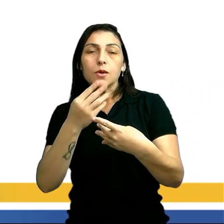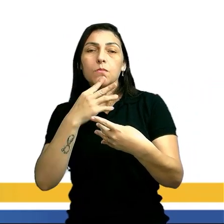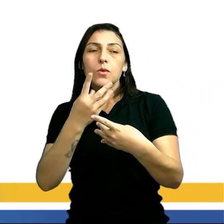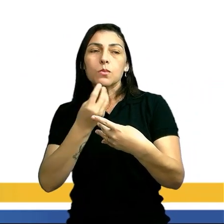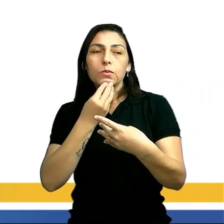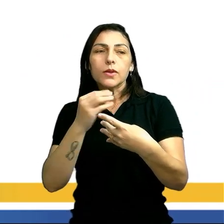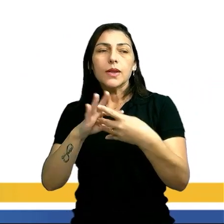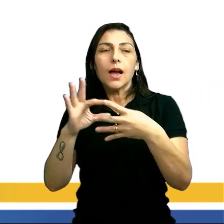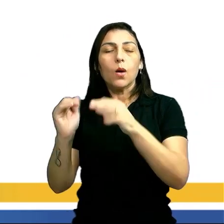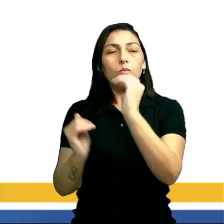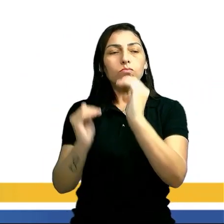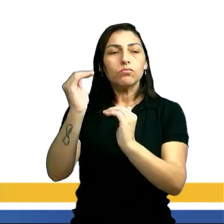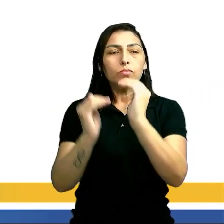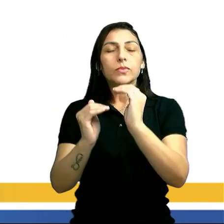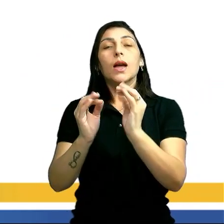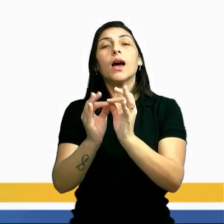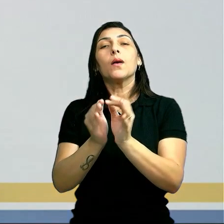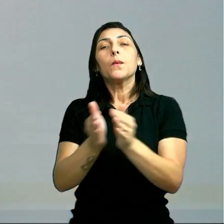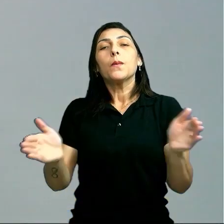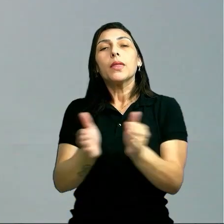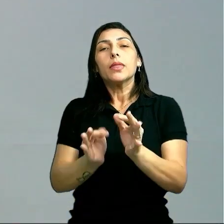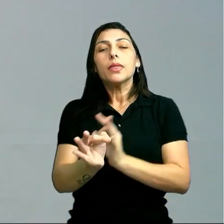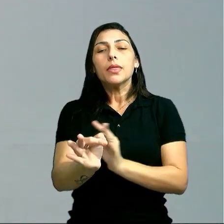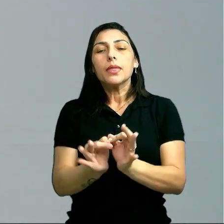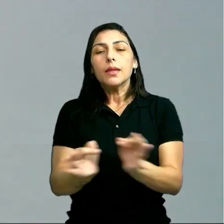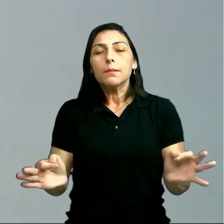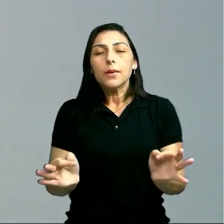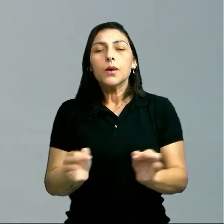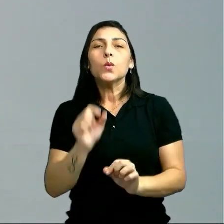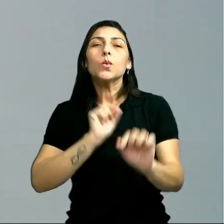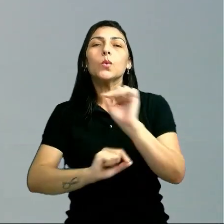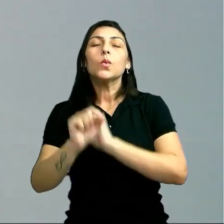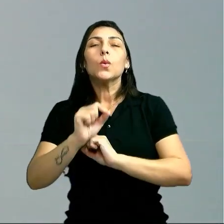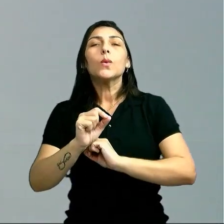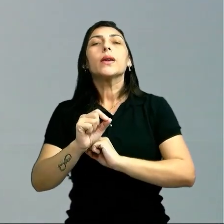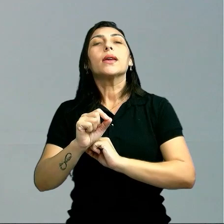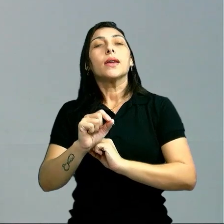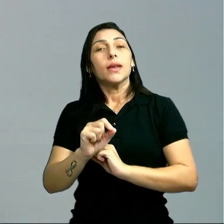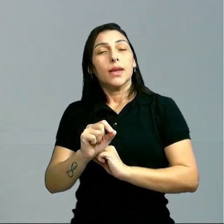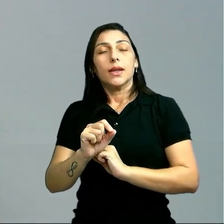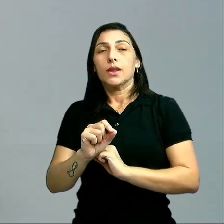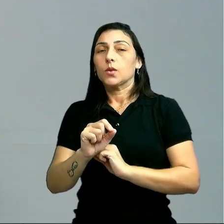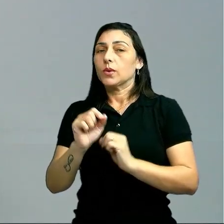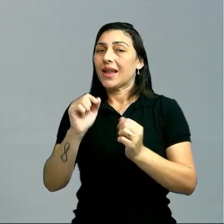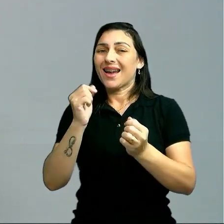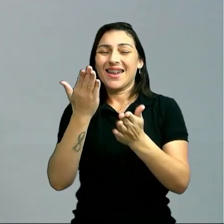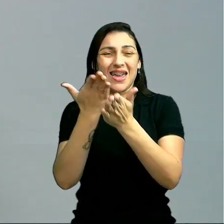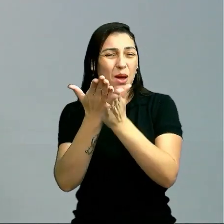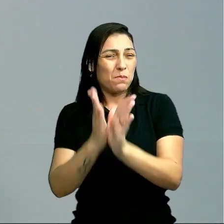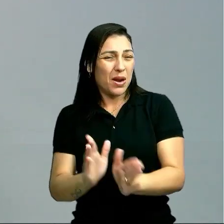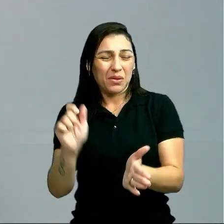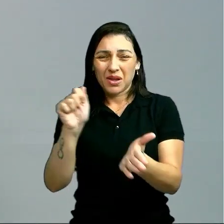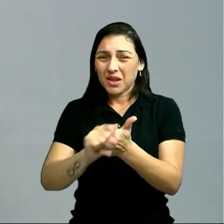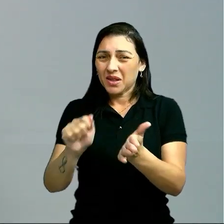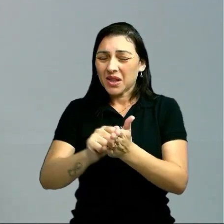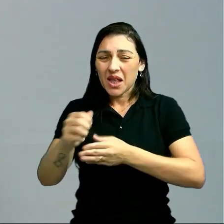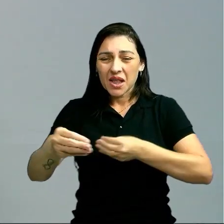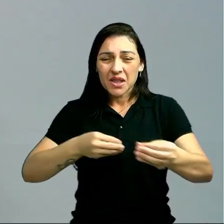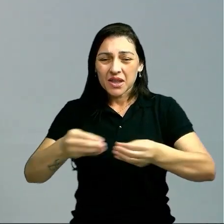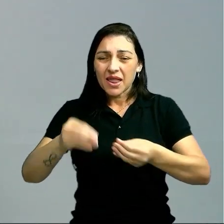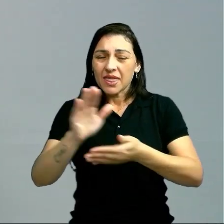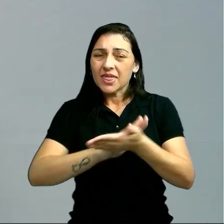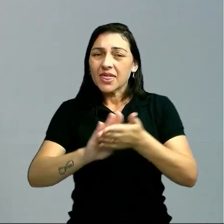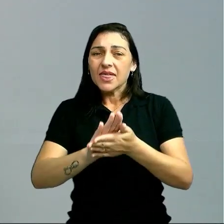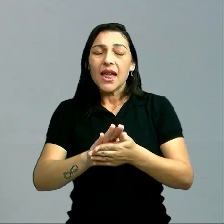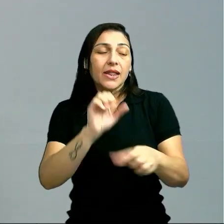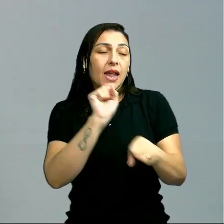proporção, harmonia e simetria. Então, o que é essa integridade? Não está quebrado, não está rabiscado, não está chamuscado,